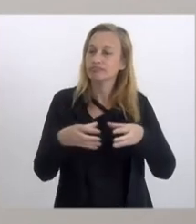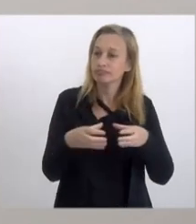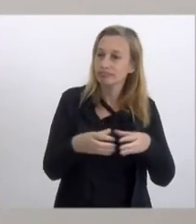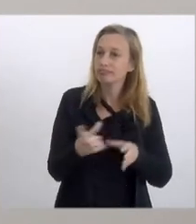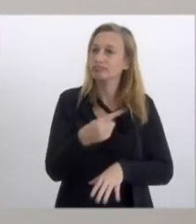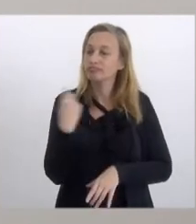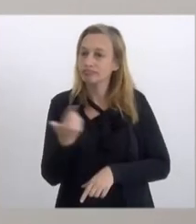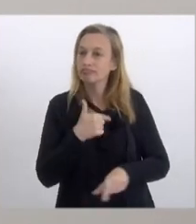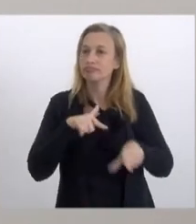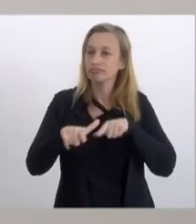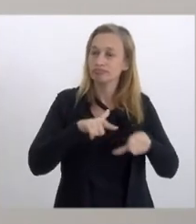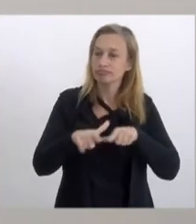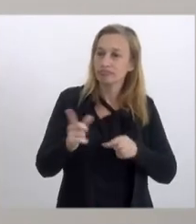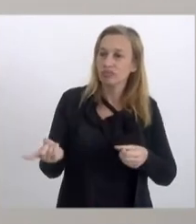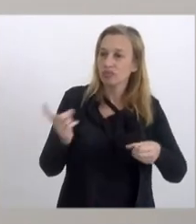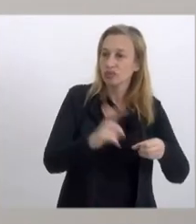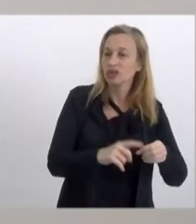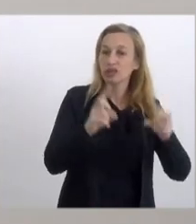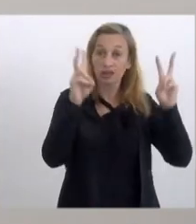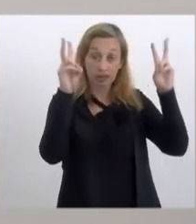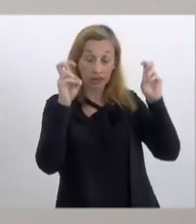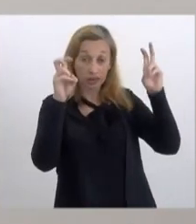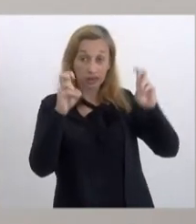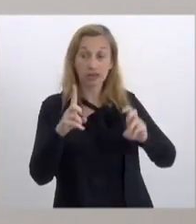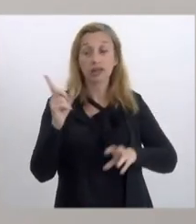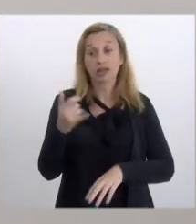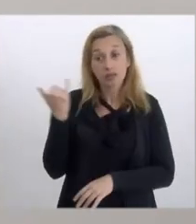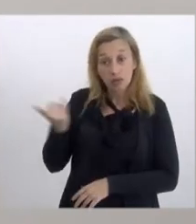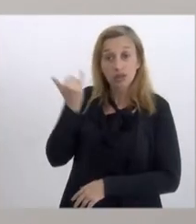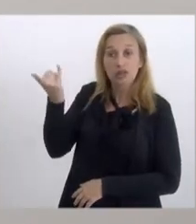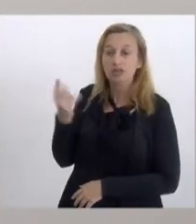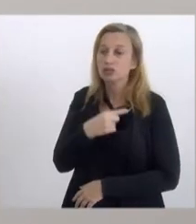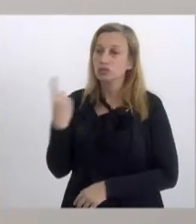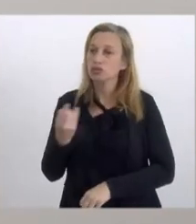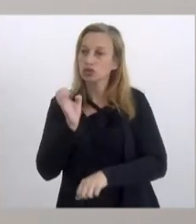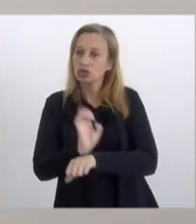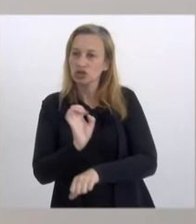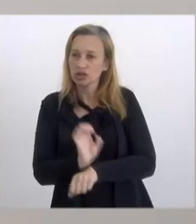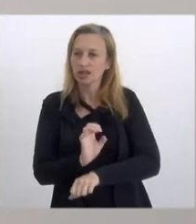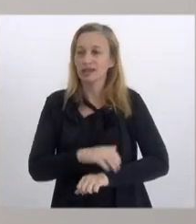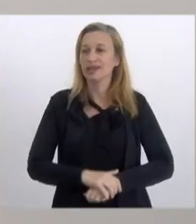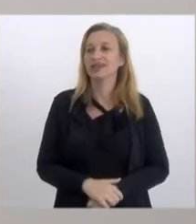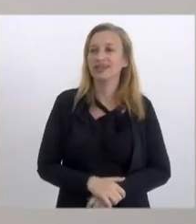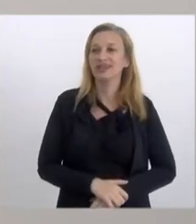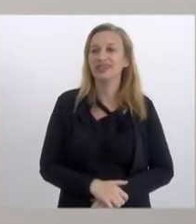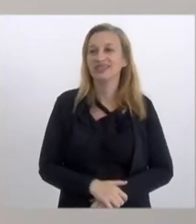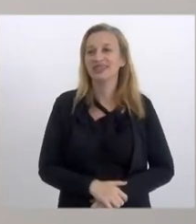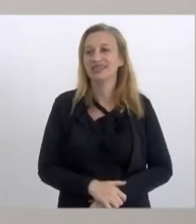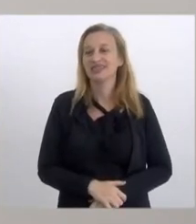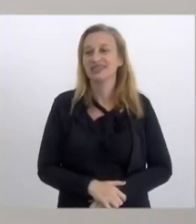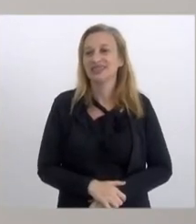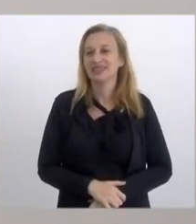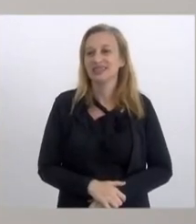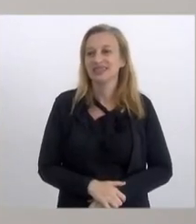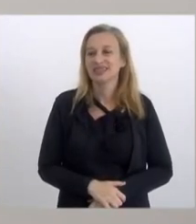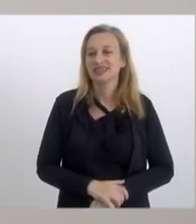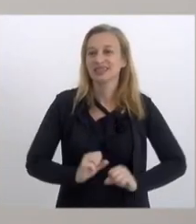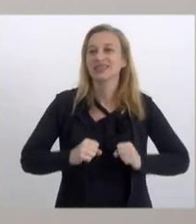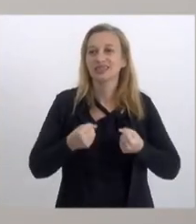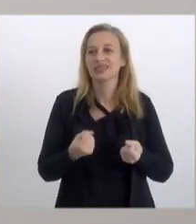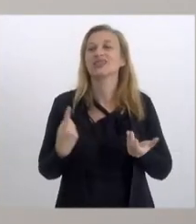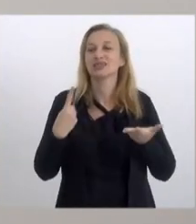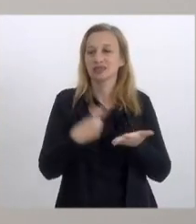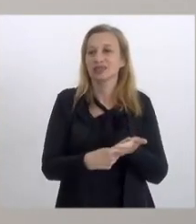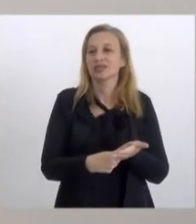nossos trabalhos voltados a esse tema que é muito relevante no nosso estado, muito preocupante, mas que estamos empenhados e